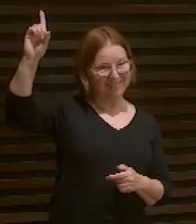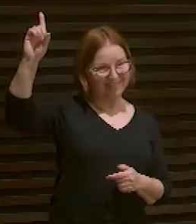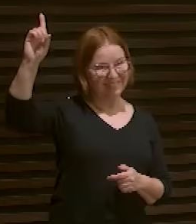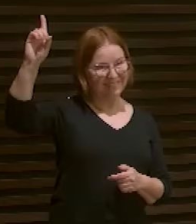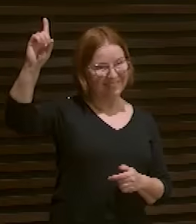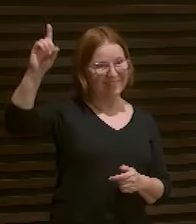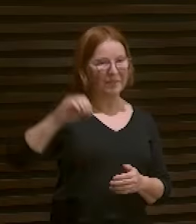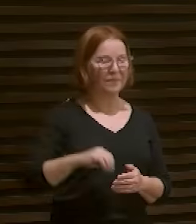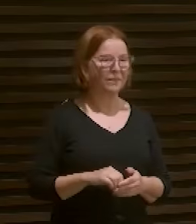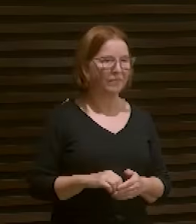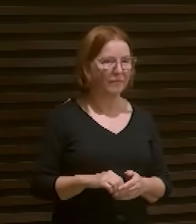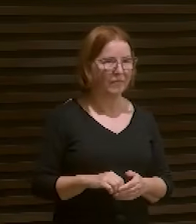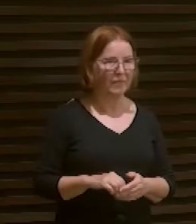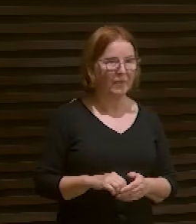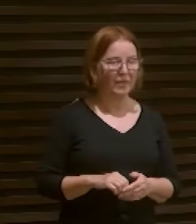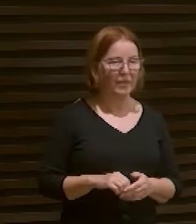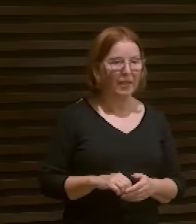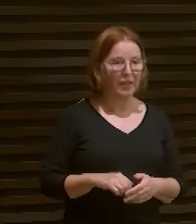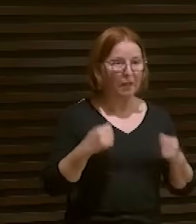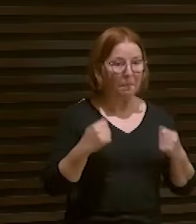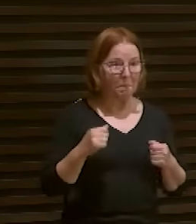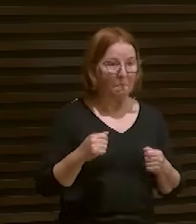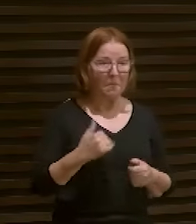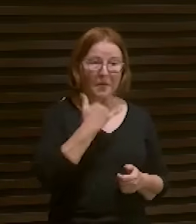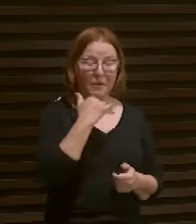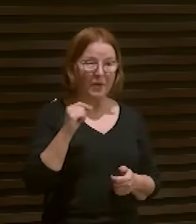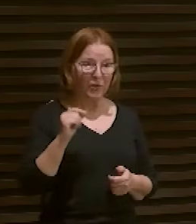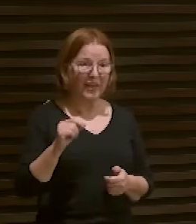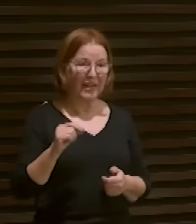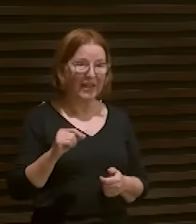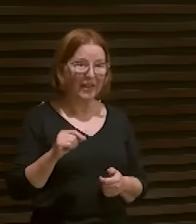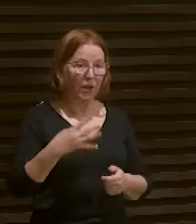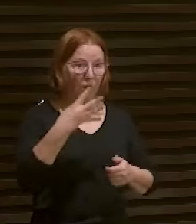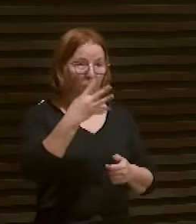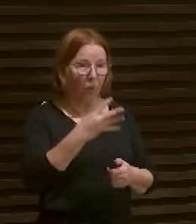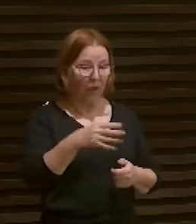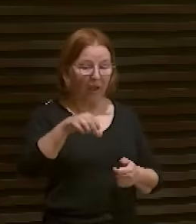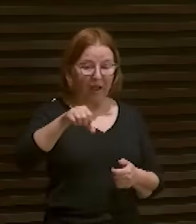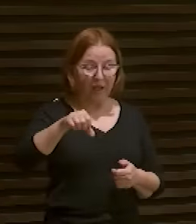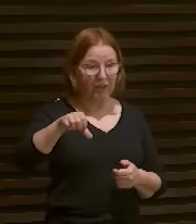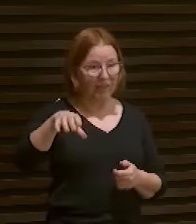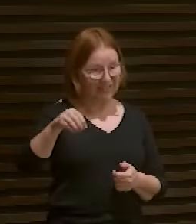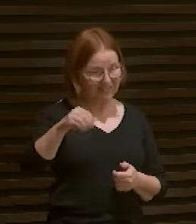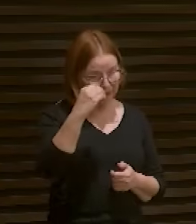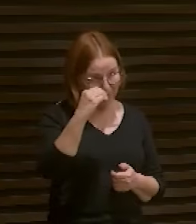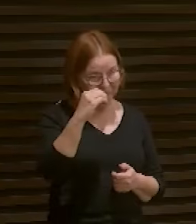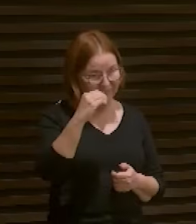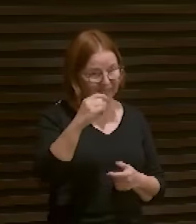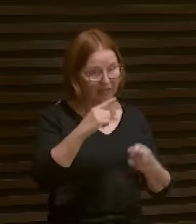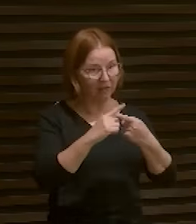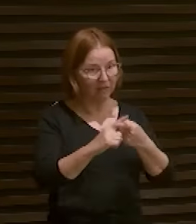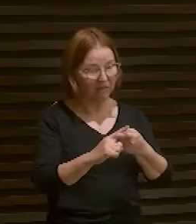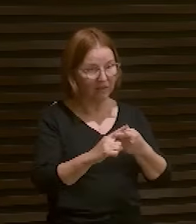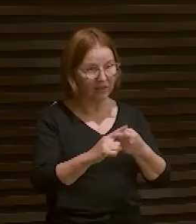Só tem que perdoar 490 vezes ao dia. A mesma ofensa no original grego